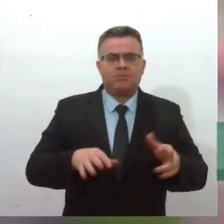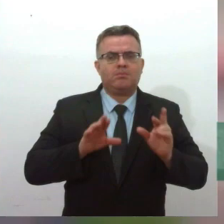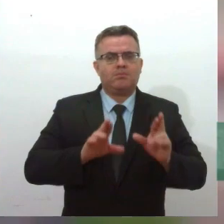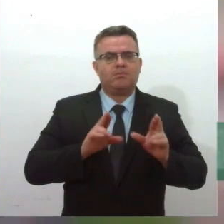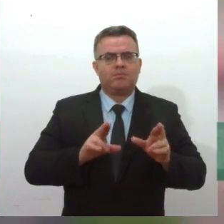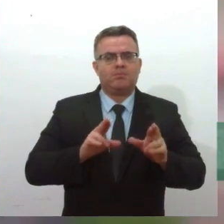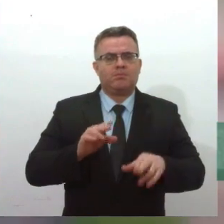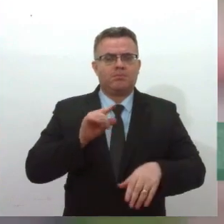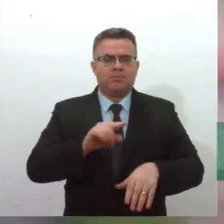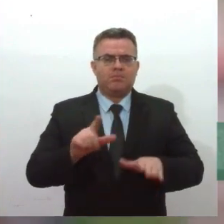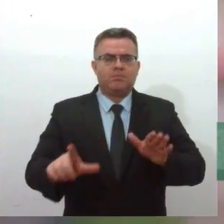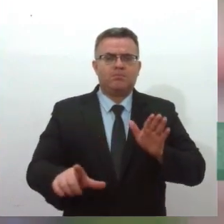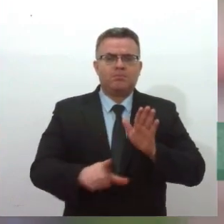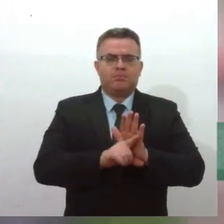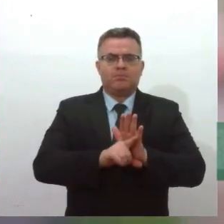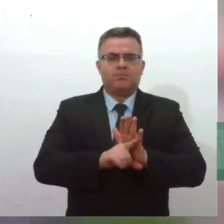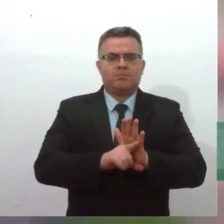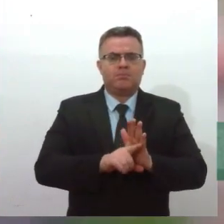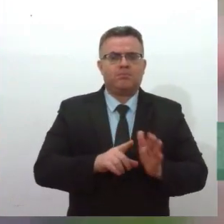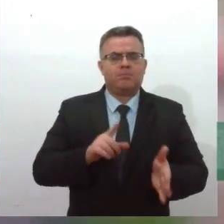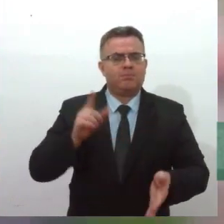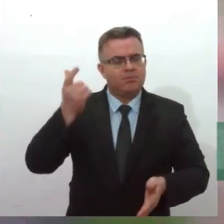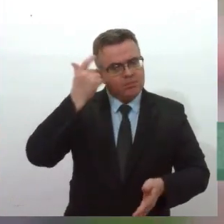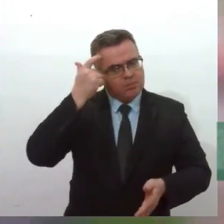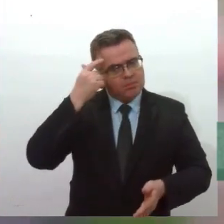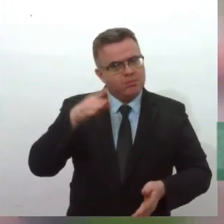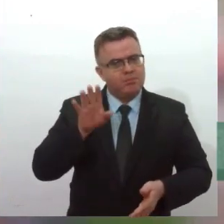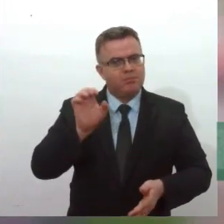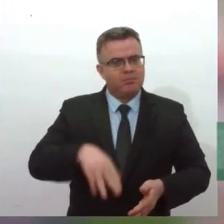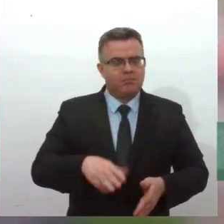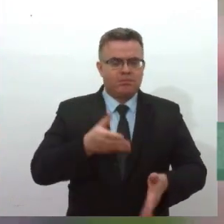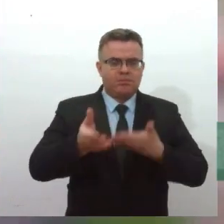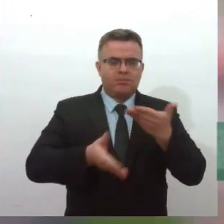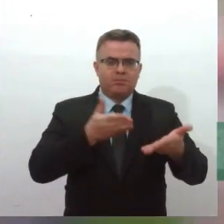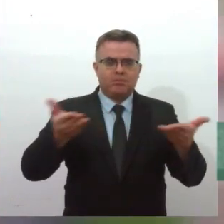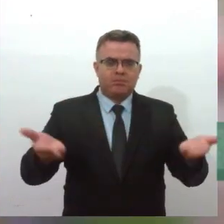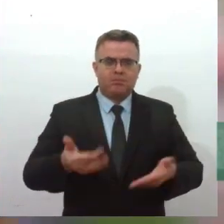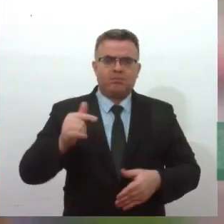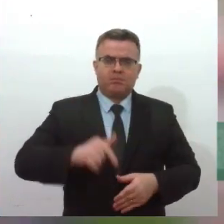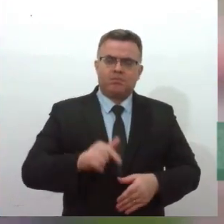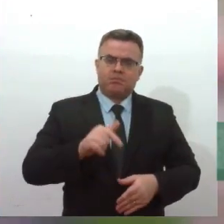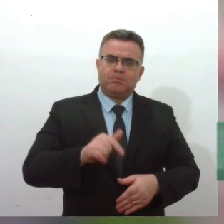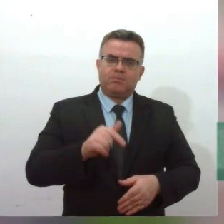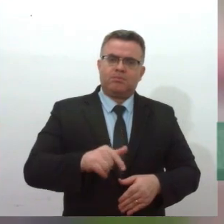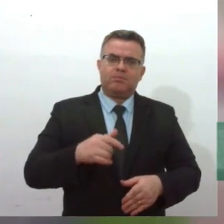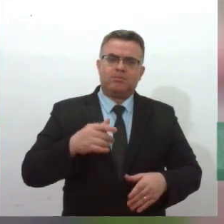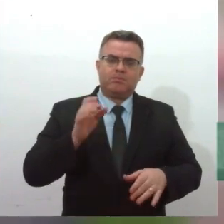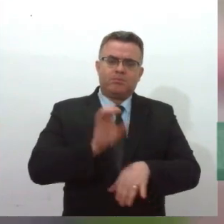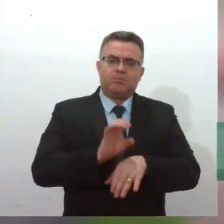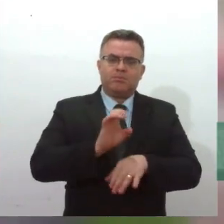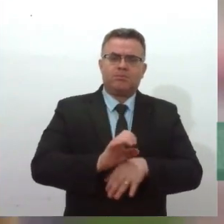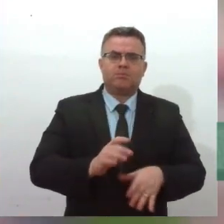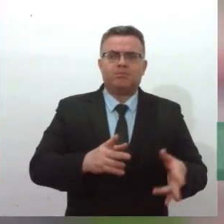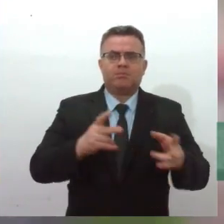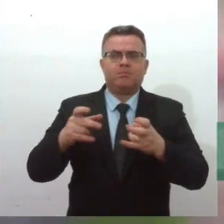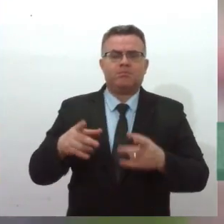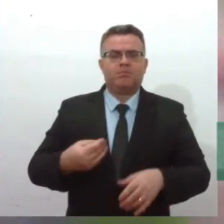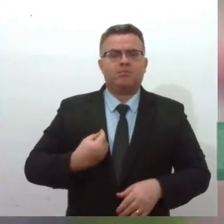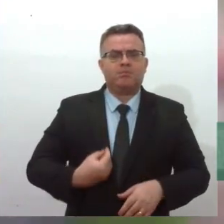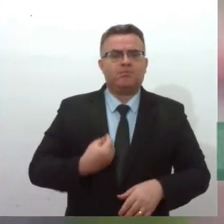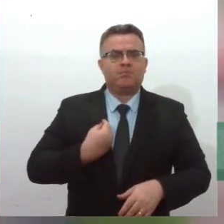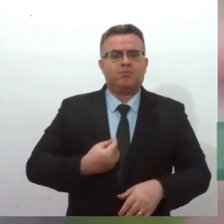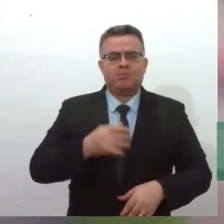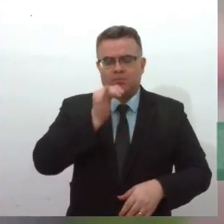essa lei se repense a forma de agir com os animais aqui no estado que eles entendam que é uma vida e que por